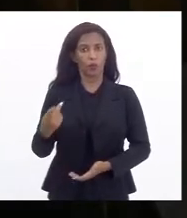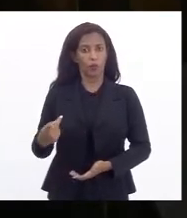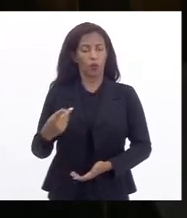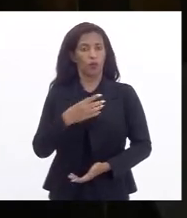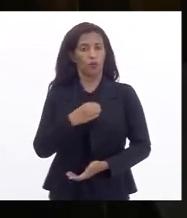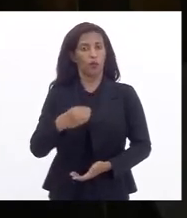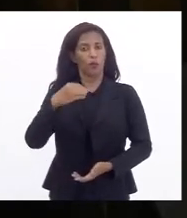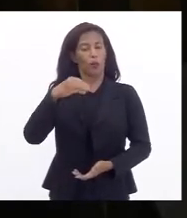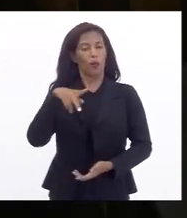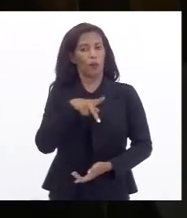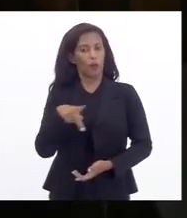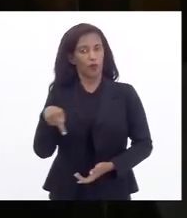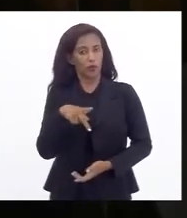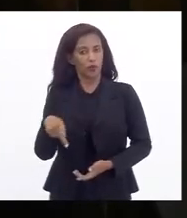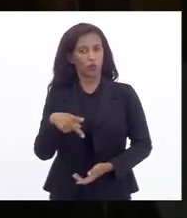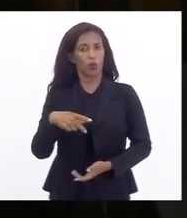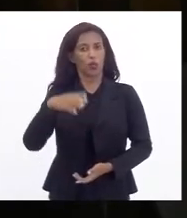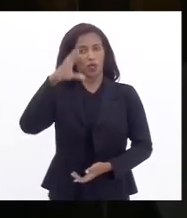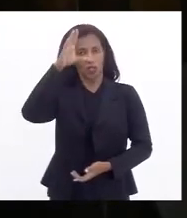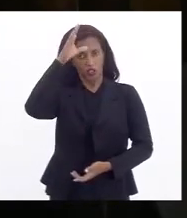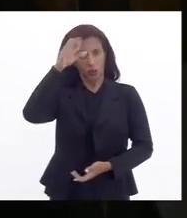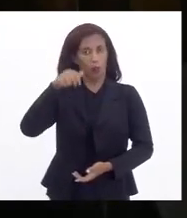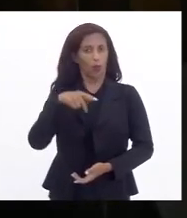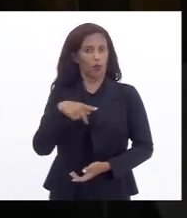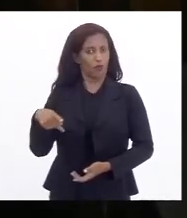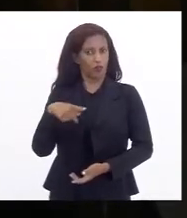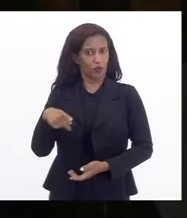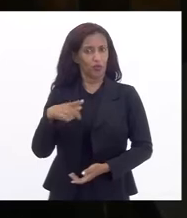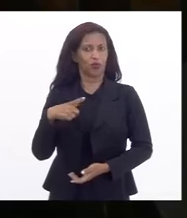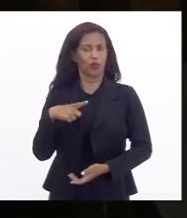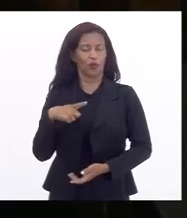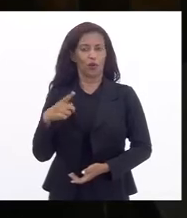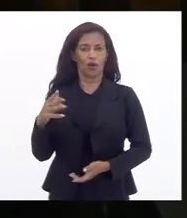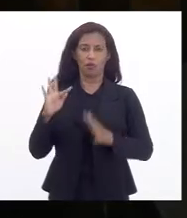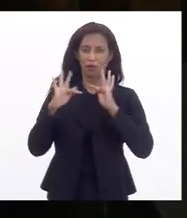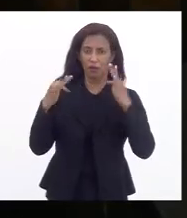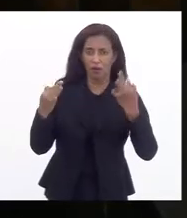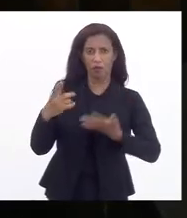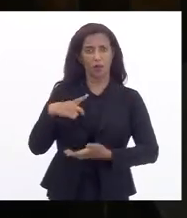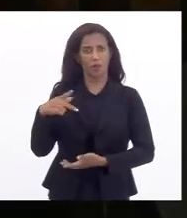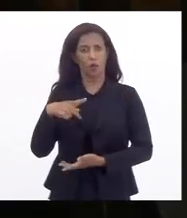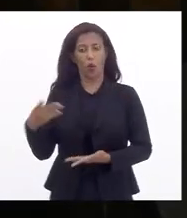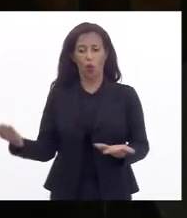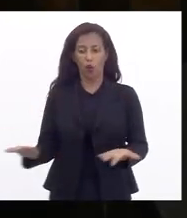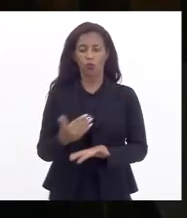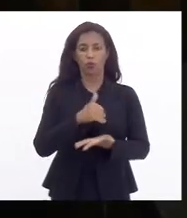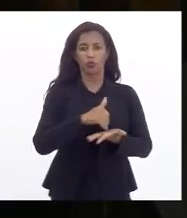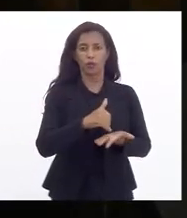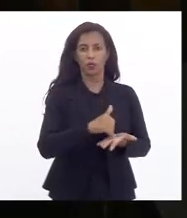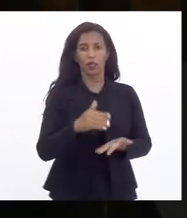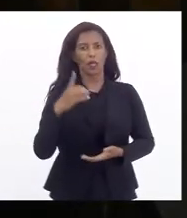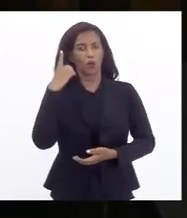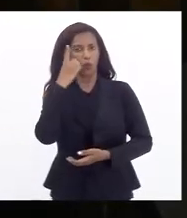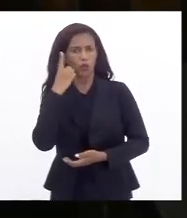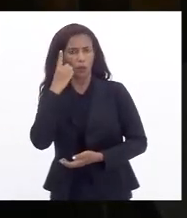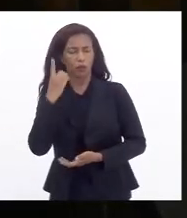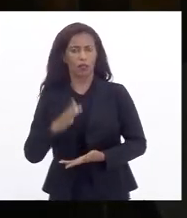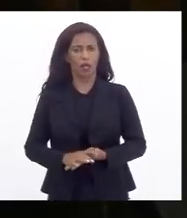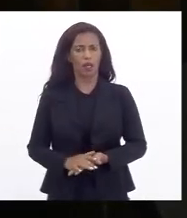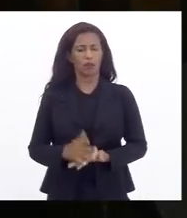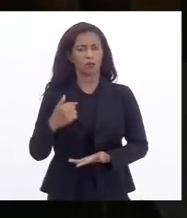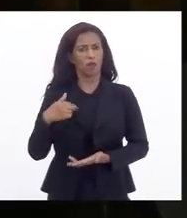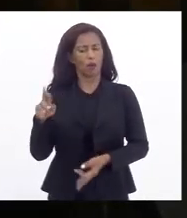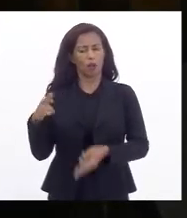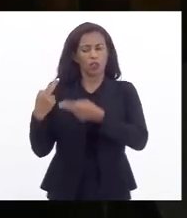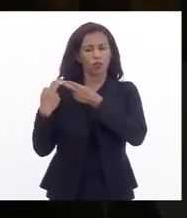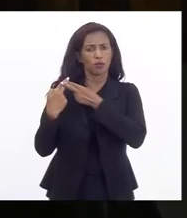sobrinho de professora este minha vida completamente transformada pela educação atua hoje como Deputado como secretário de educação é